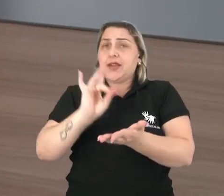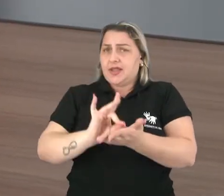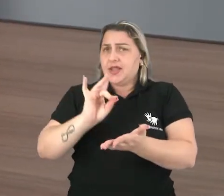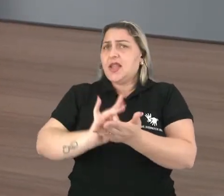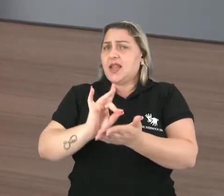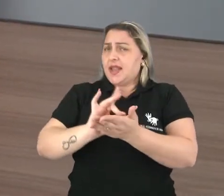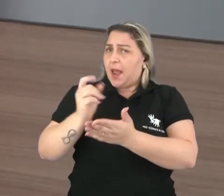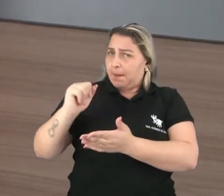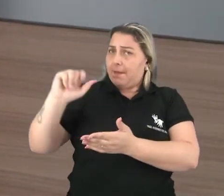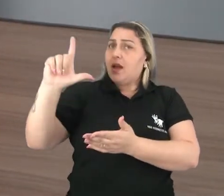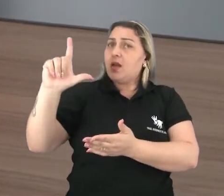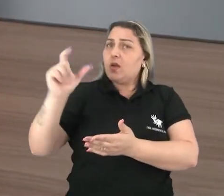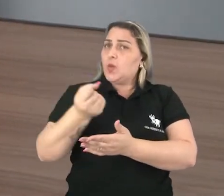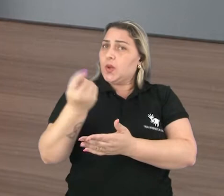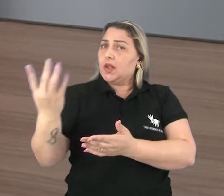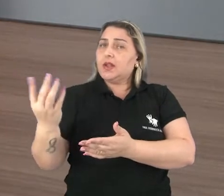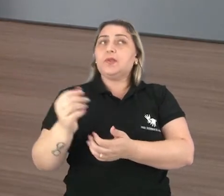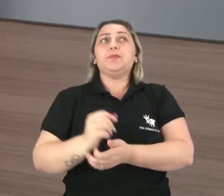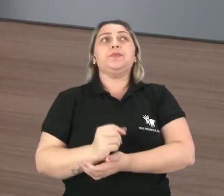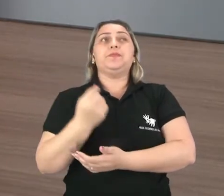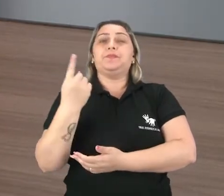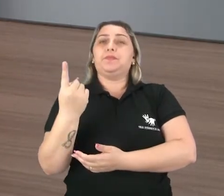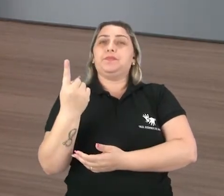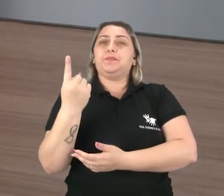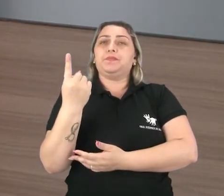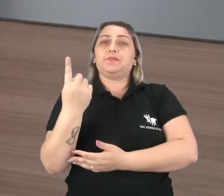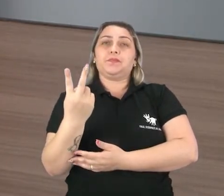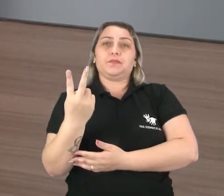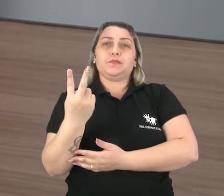essa coleção é a maior? Vamos lá. 1,